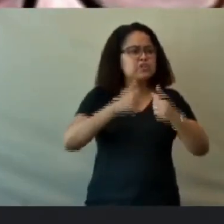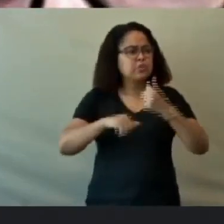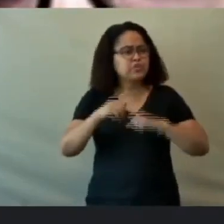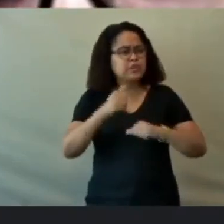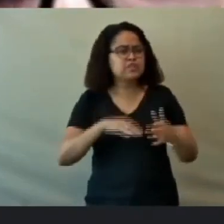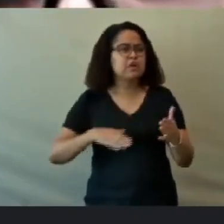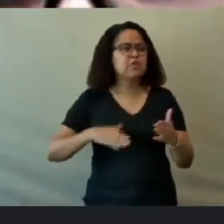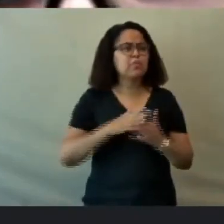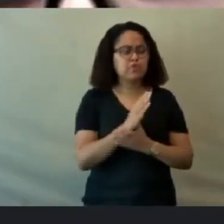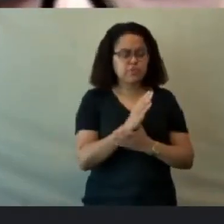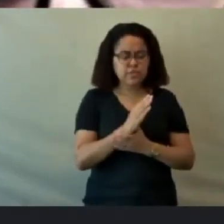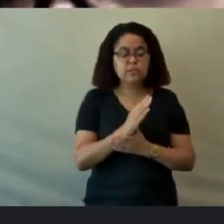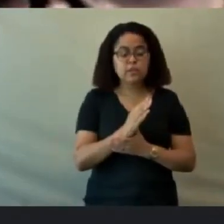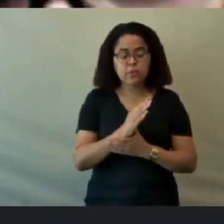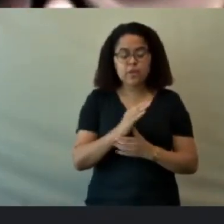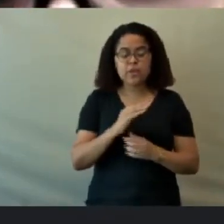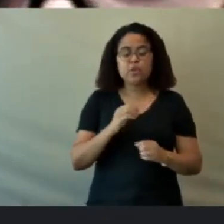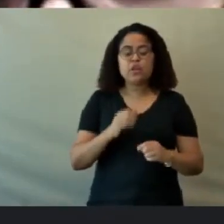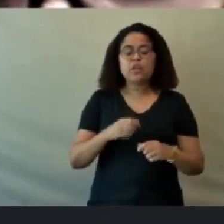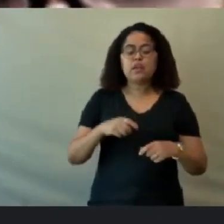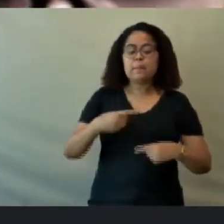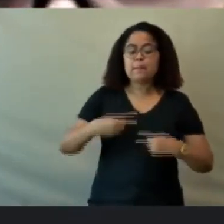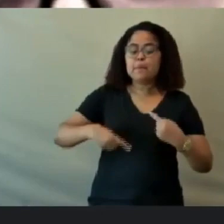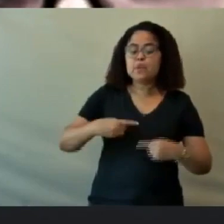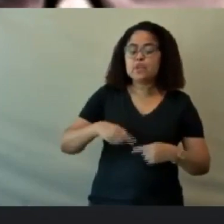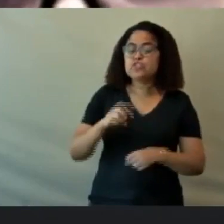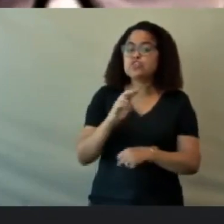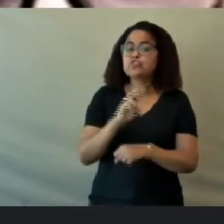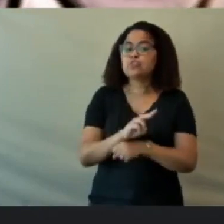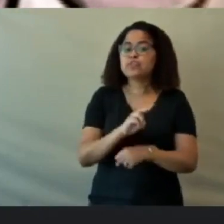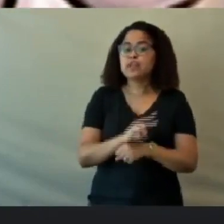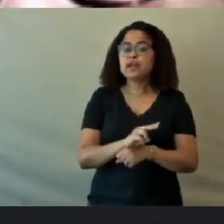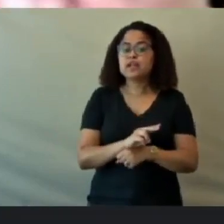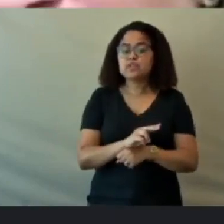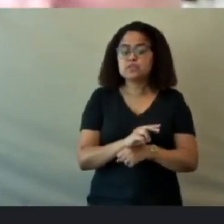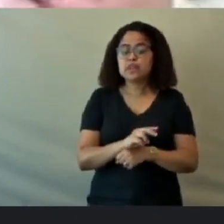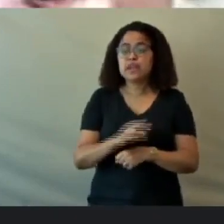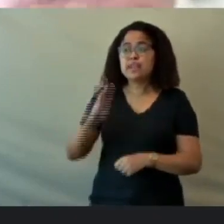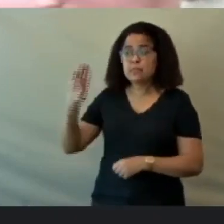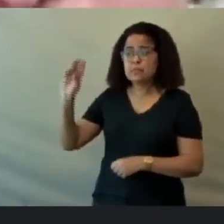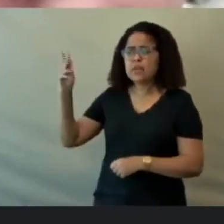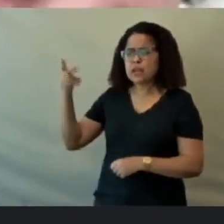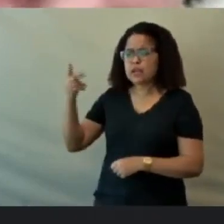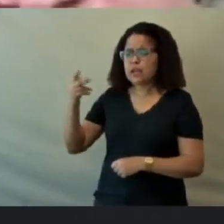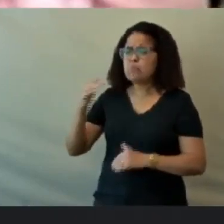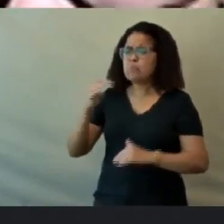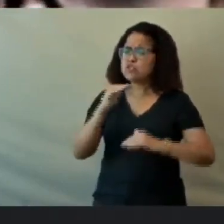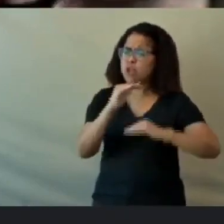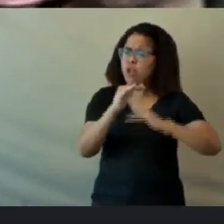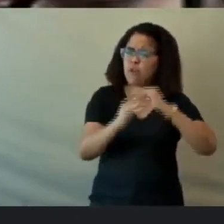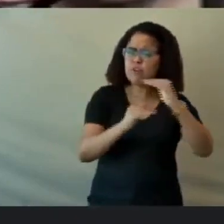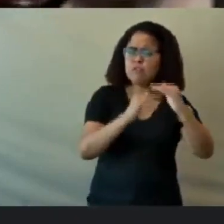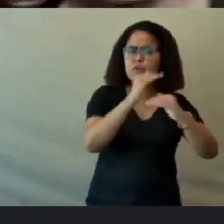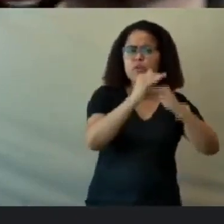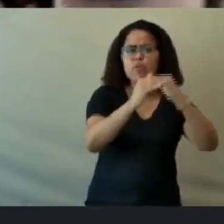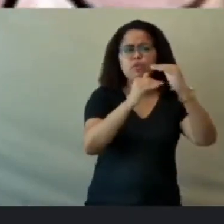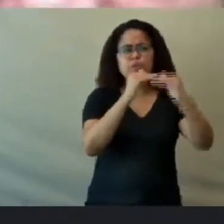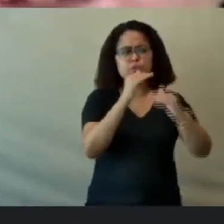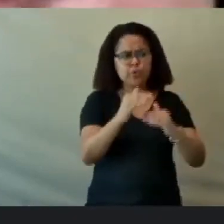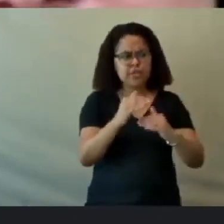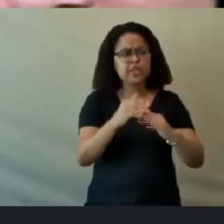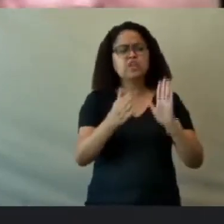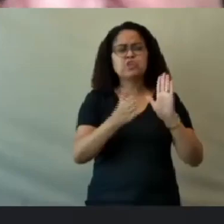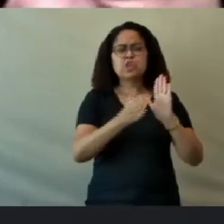e que Belo Horizonte possa subir no ano trazendo aí algumas propostas de serviços